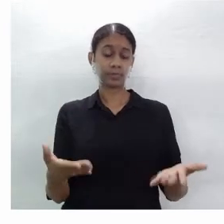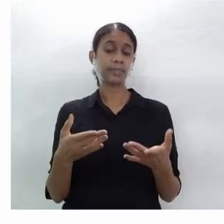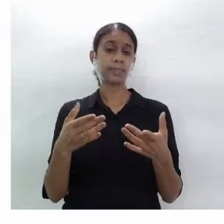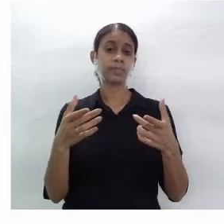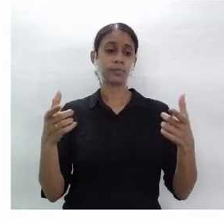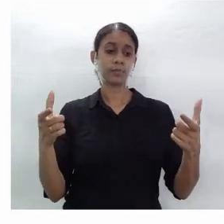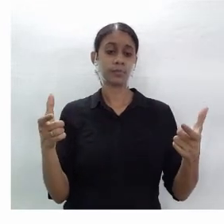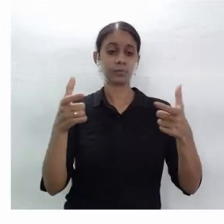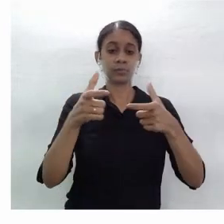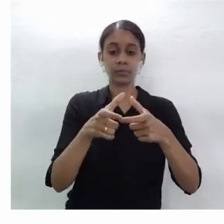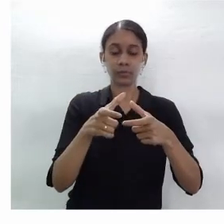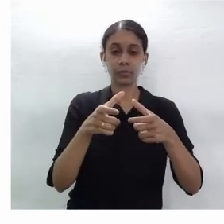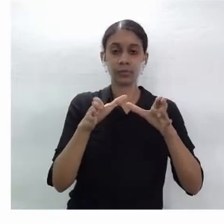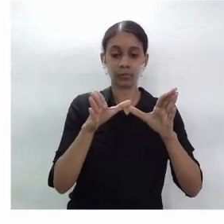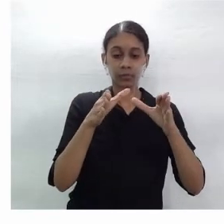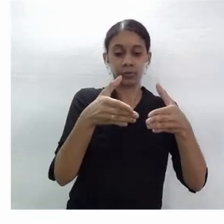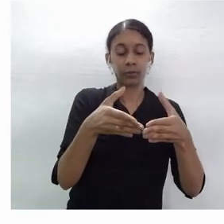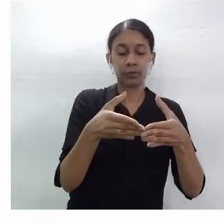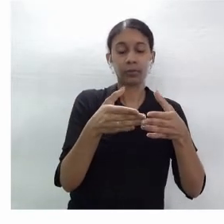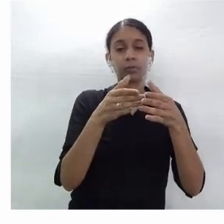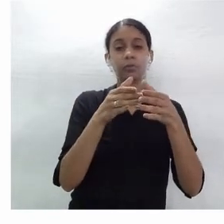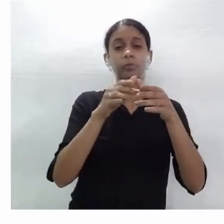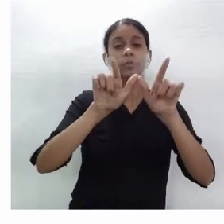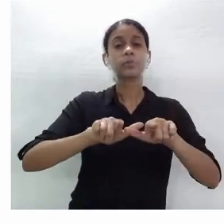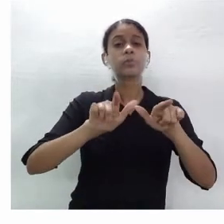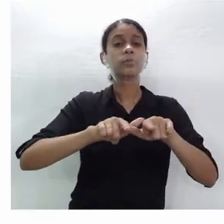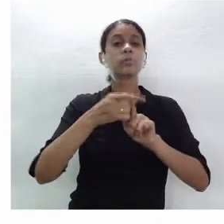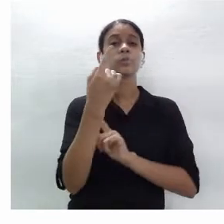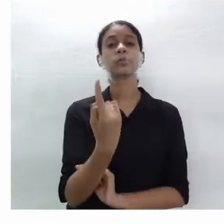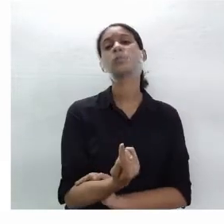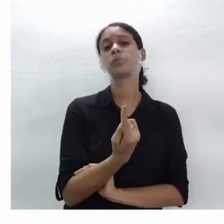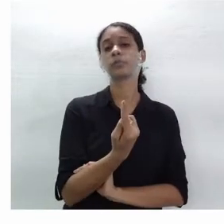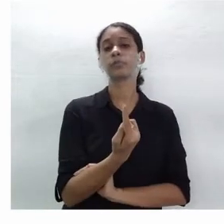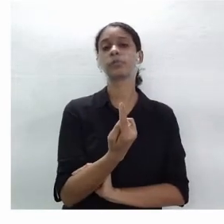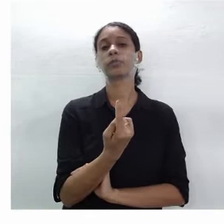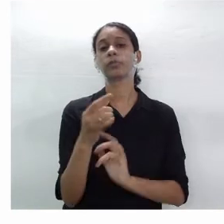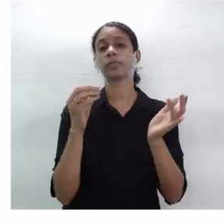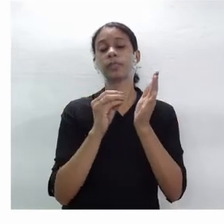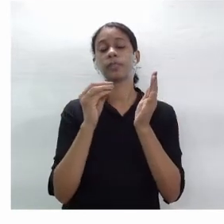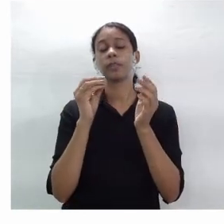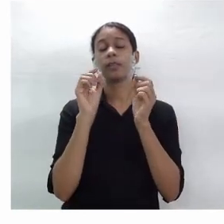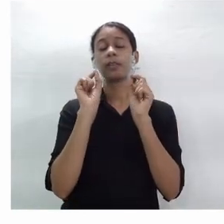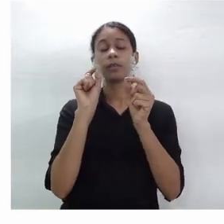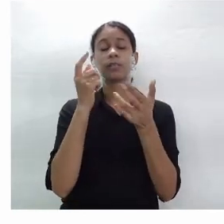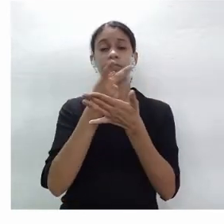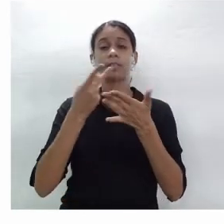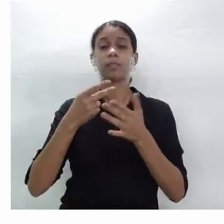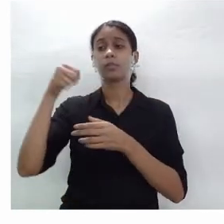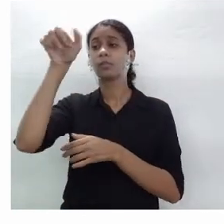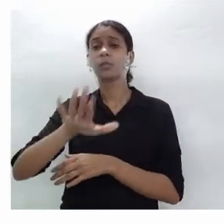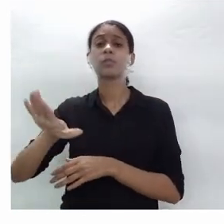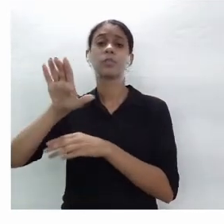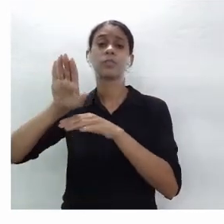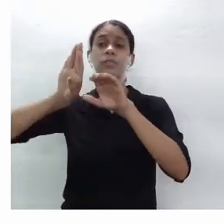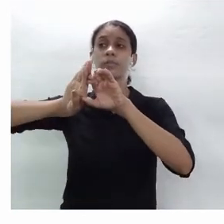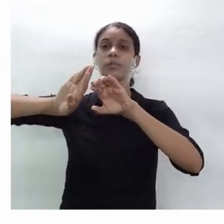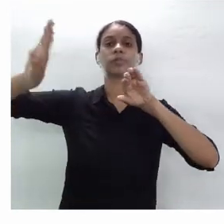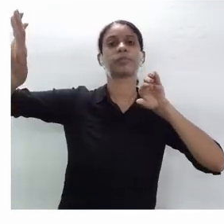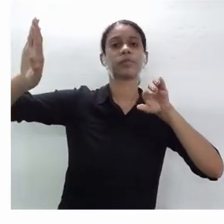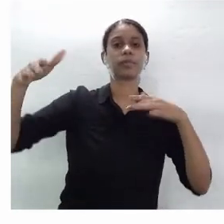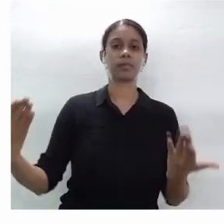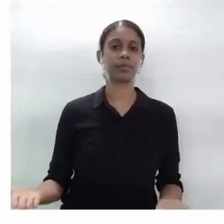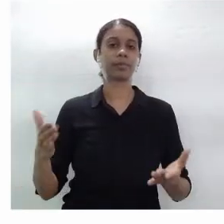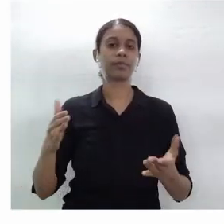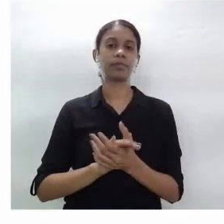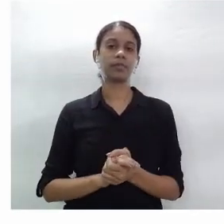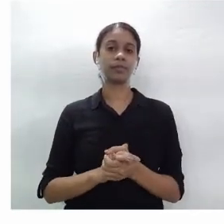país, levando riqueza e desenvolvimento para ela e deixando o Nordeste à parte. Tá? Então, essas relações é o que